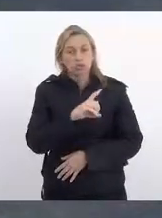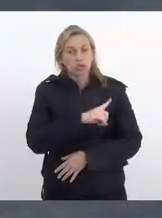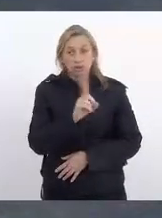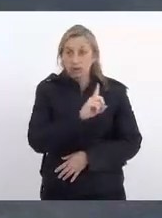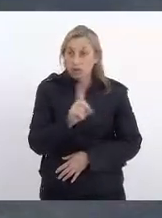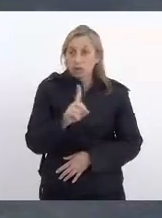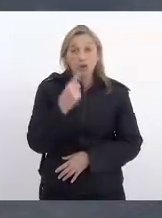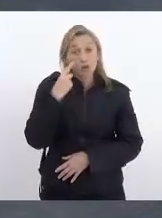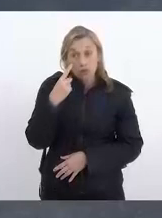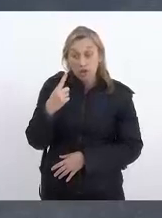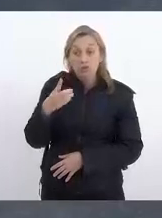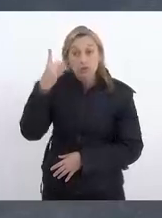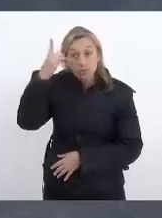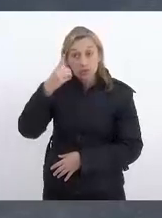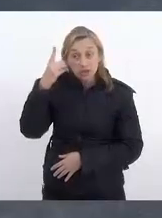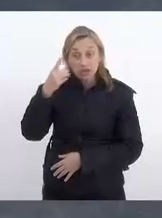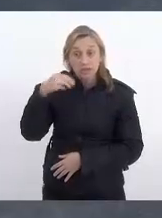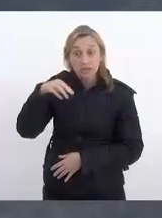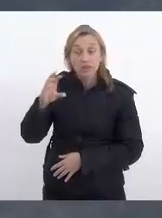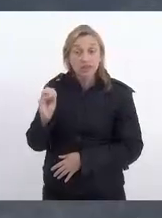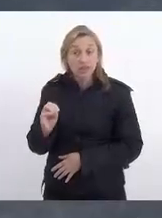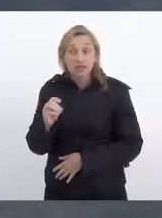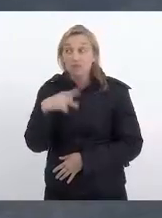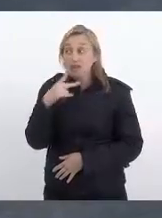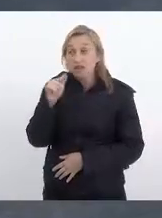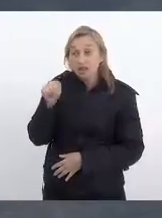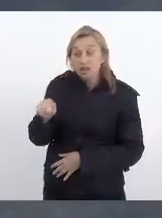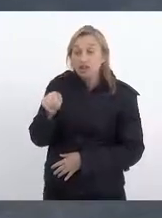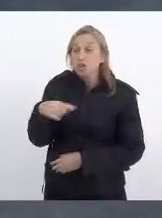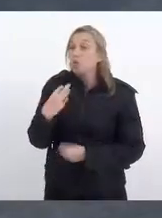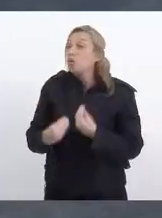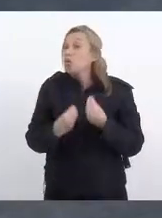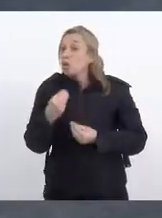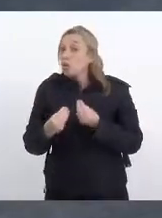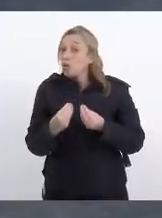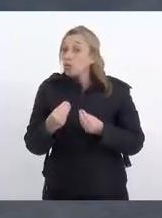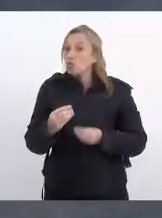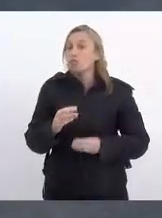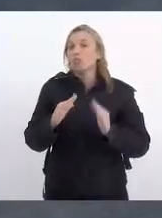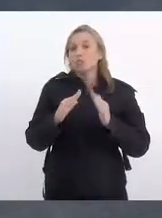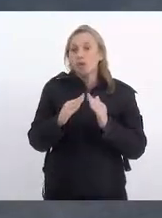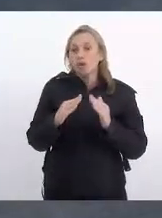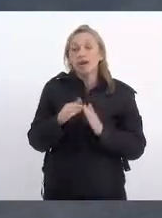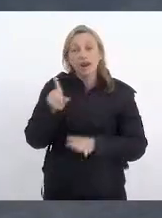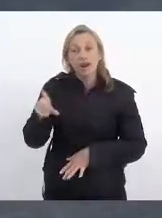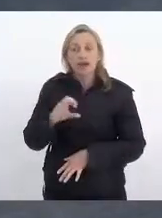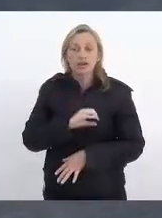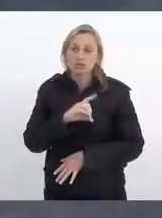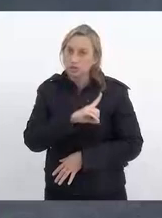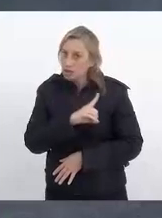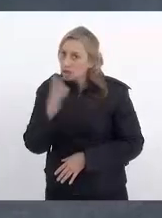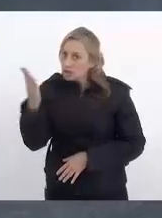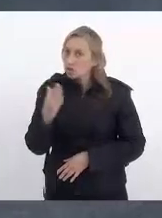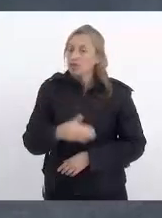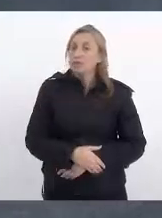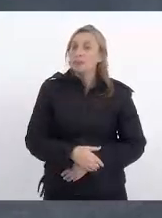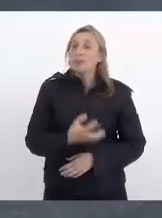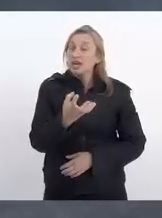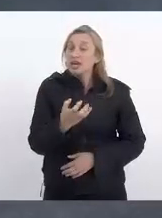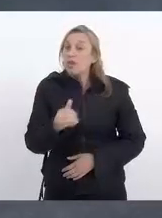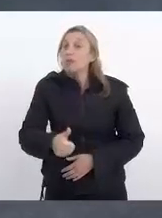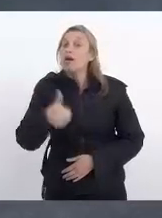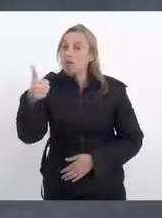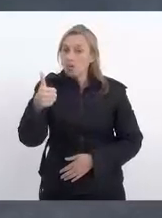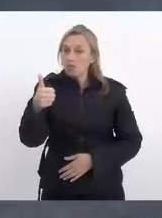e olha que o deputado Marcelo tá falando aqui como o morador de Duque de Caxias que